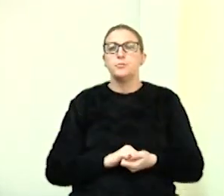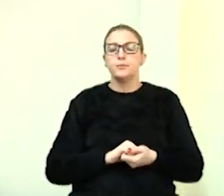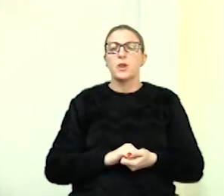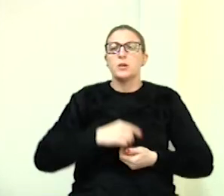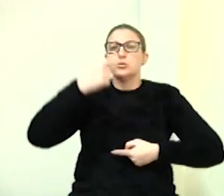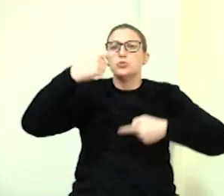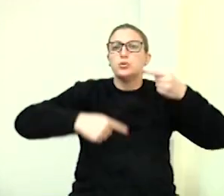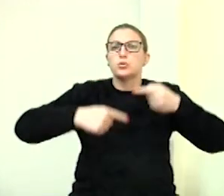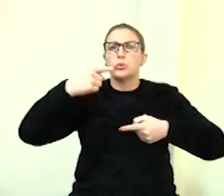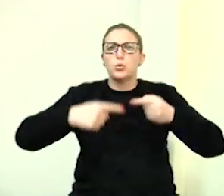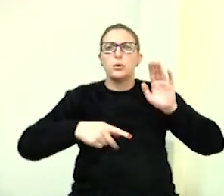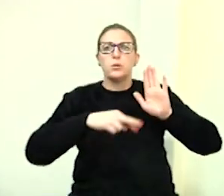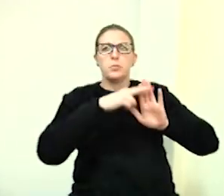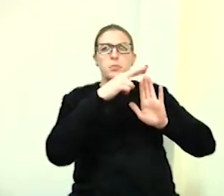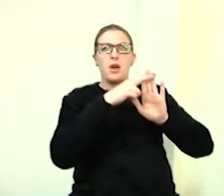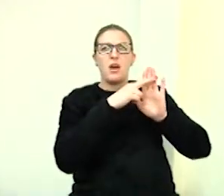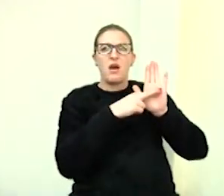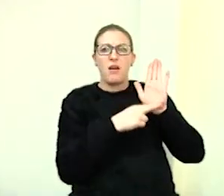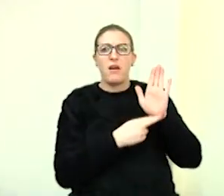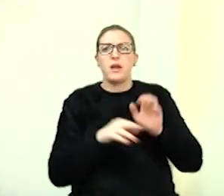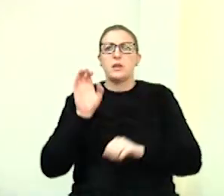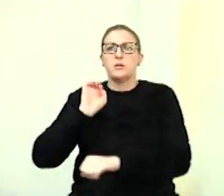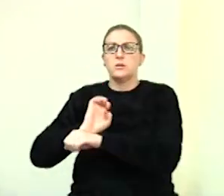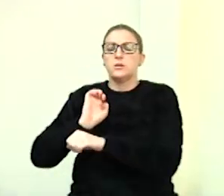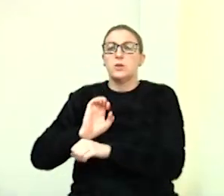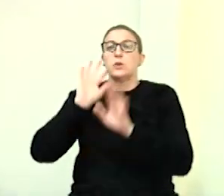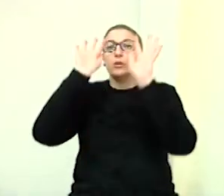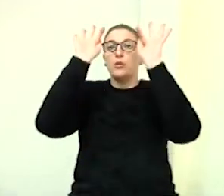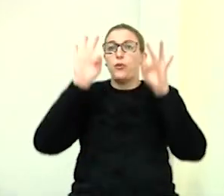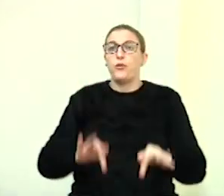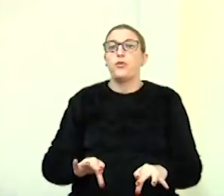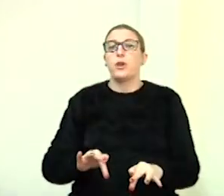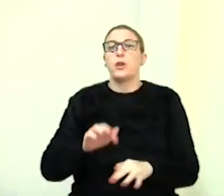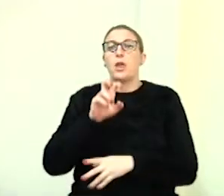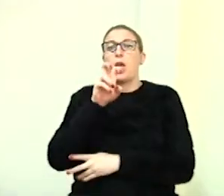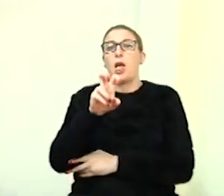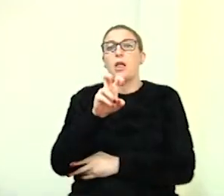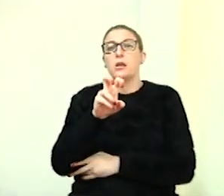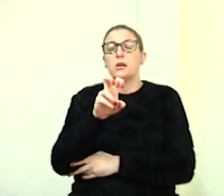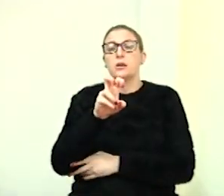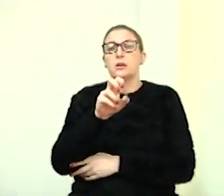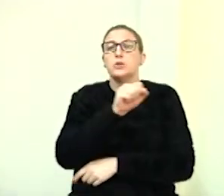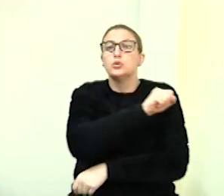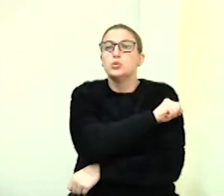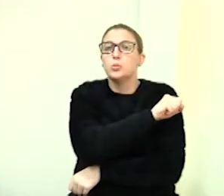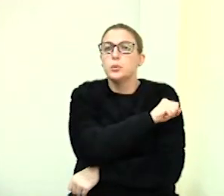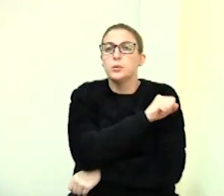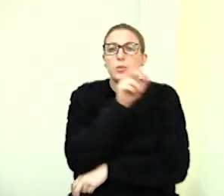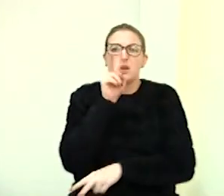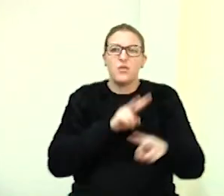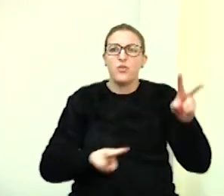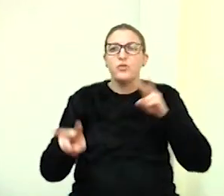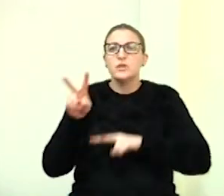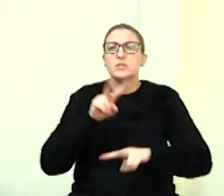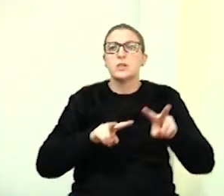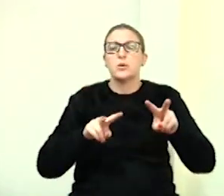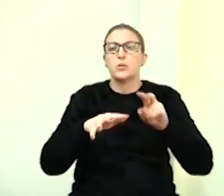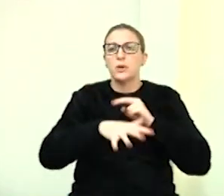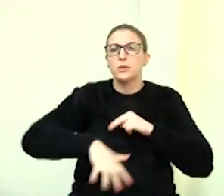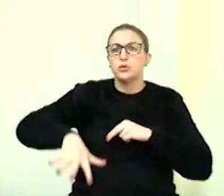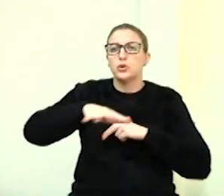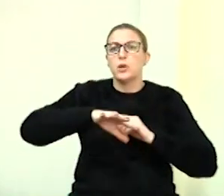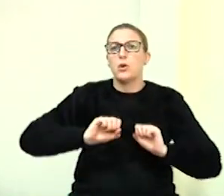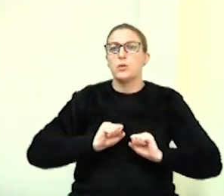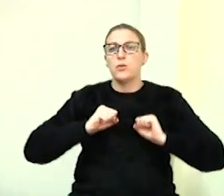Estado, a extinção da 5ª Supervisão Regional de Defesa Sanitária Animal e Vegetal. Aqui vejo o